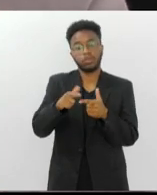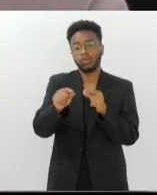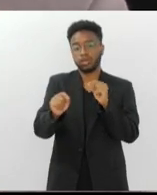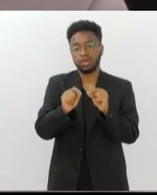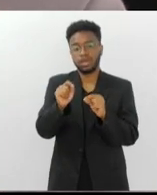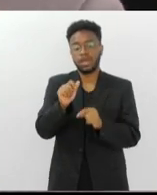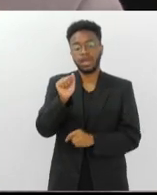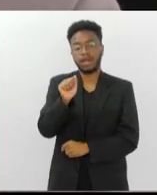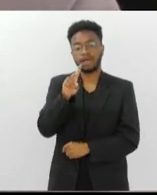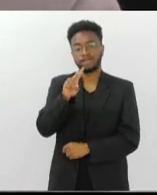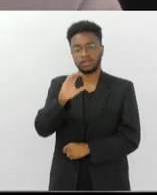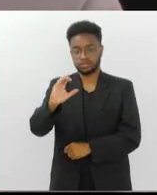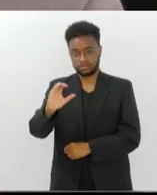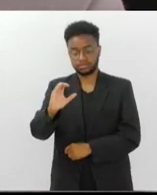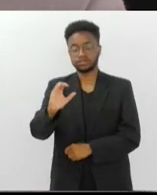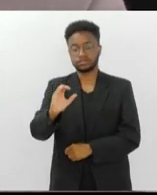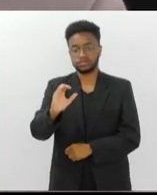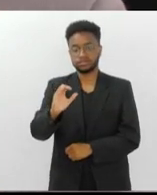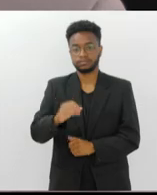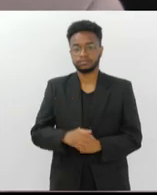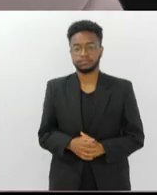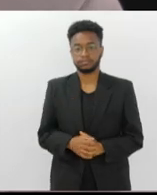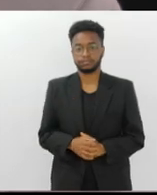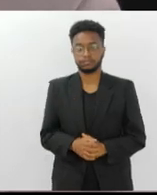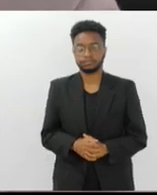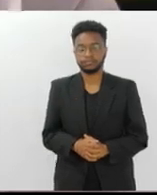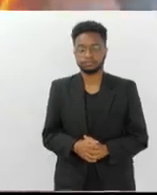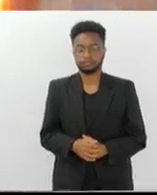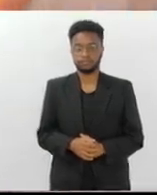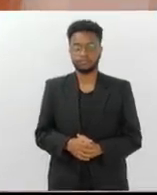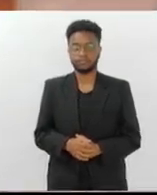acidentes vasculares cerebrais, né, que a gente chama de AVC.